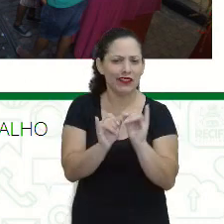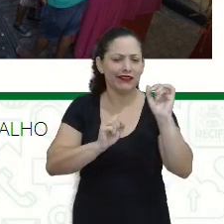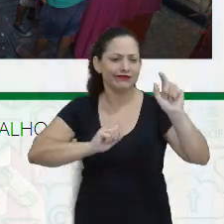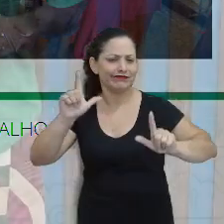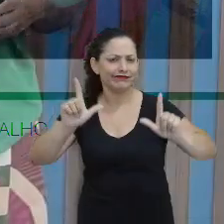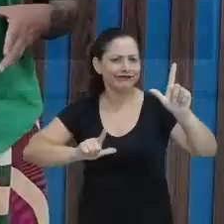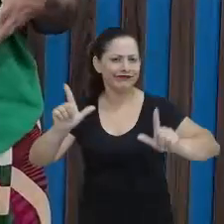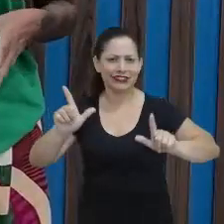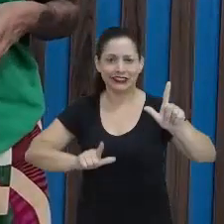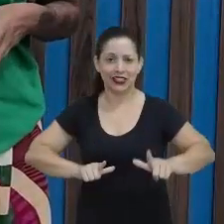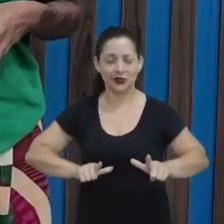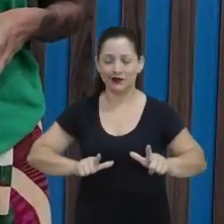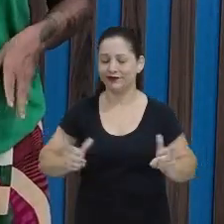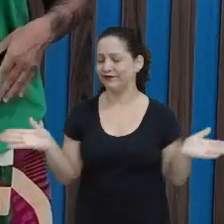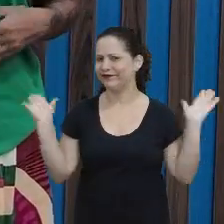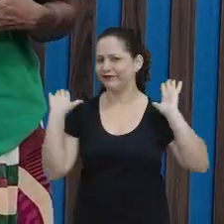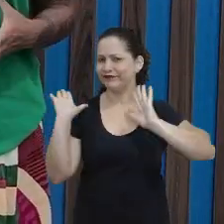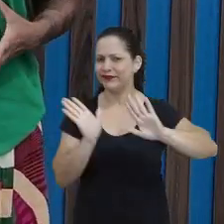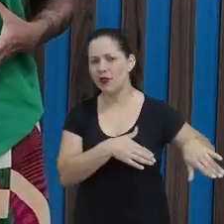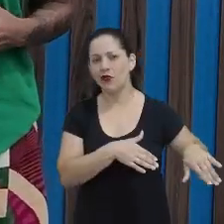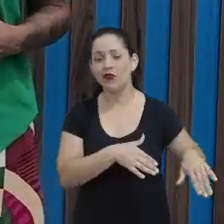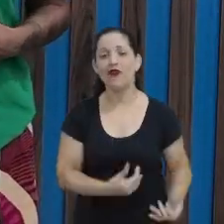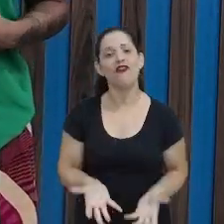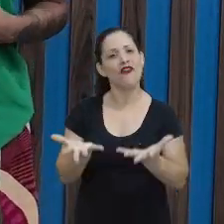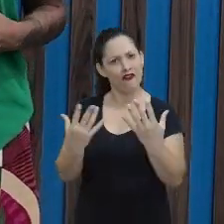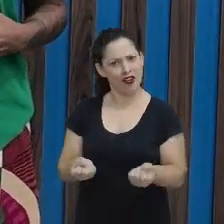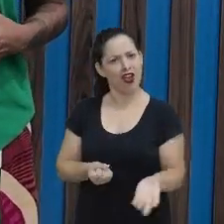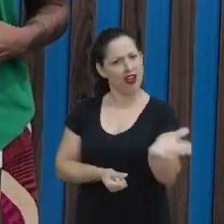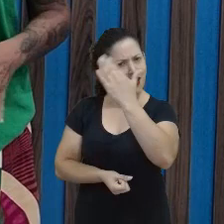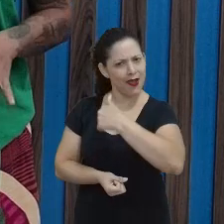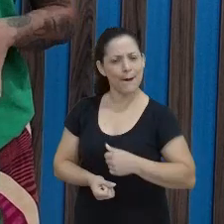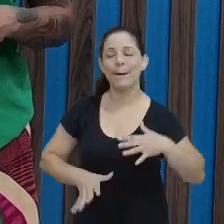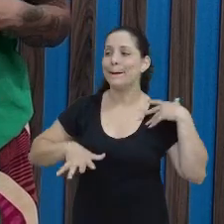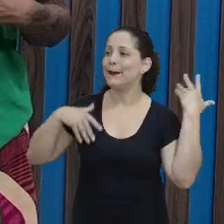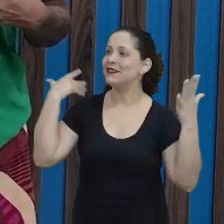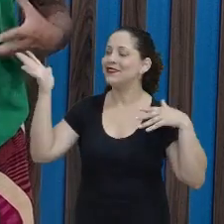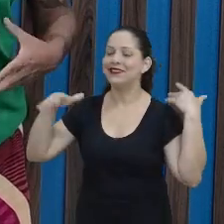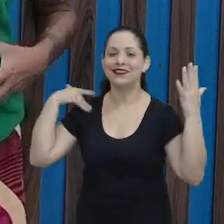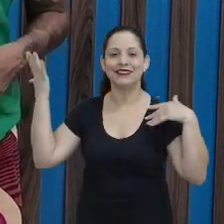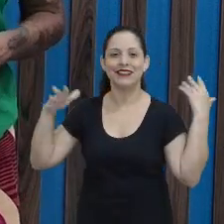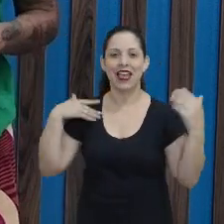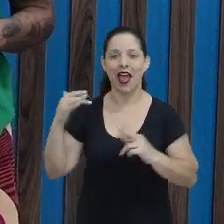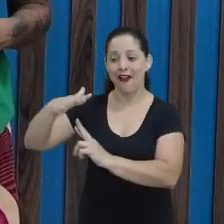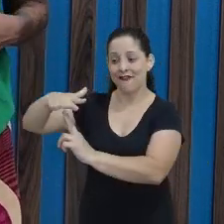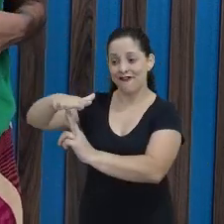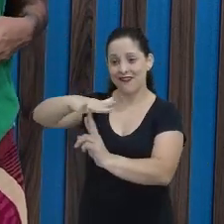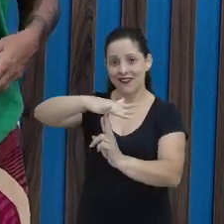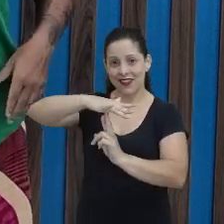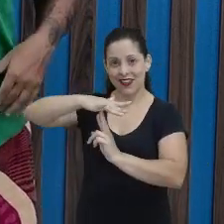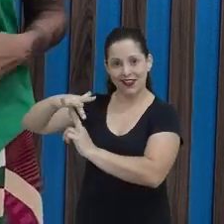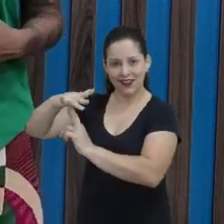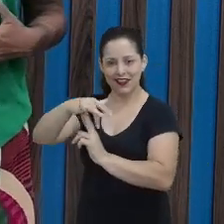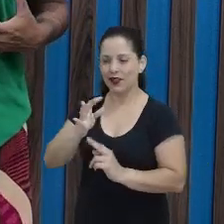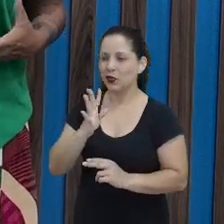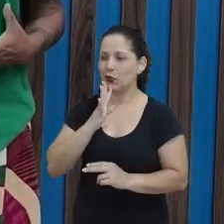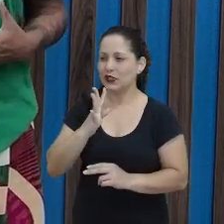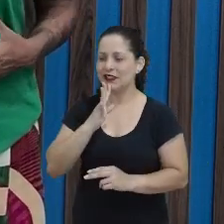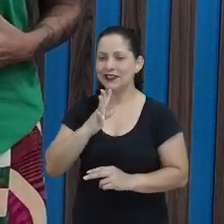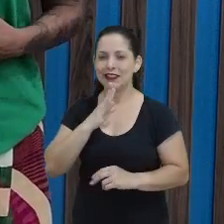já está cansando a mente de vocês, vão dar um passeio pela Rua do Bom Jesus, vão conhecer essa feirinha, ver as pessoas, pegar